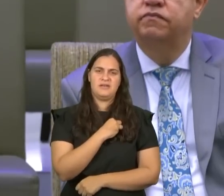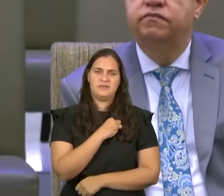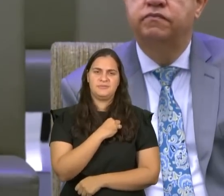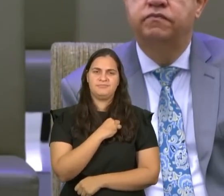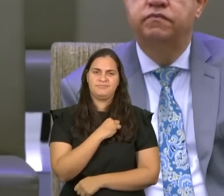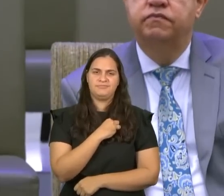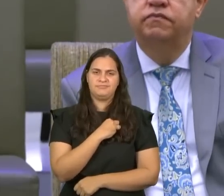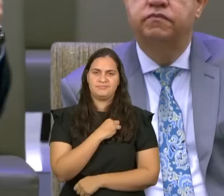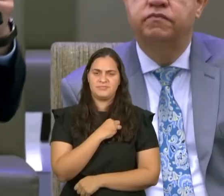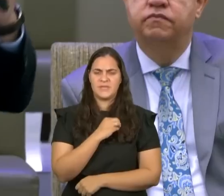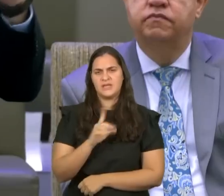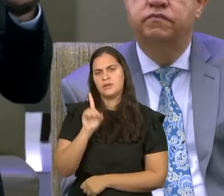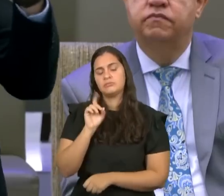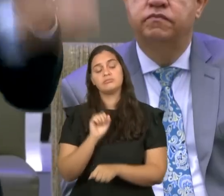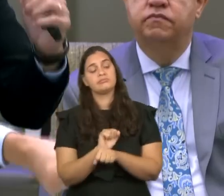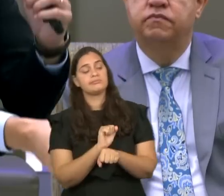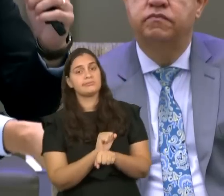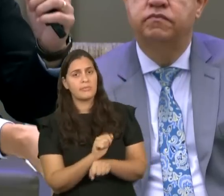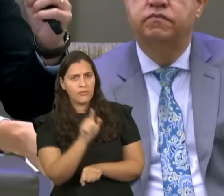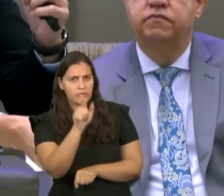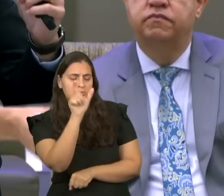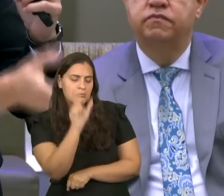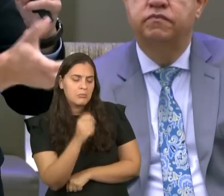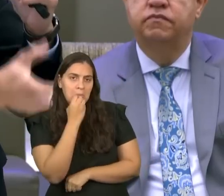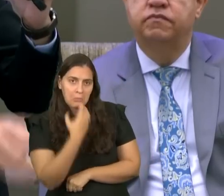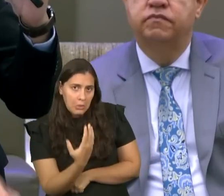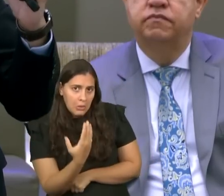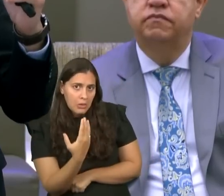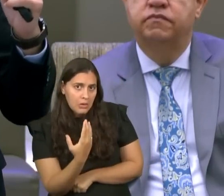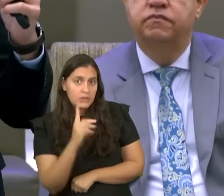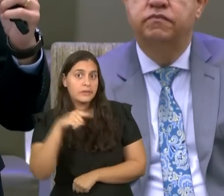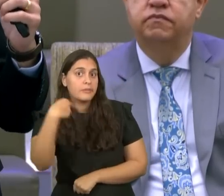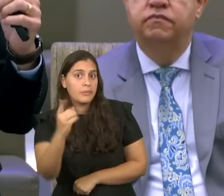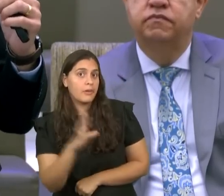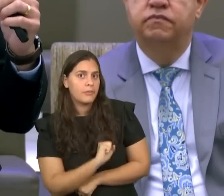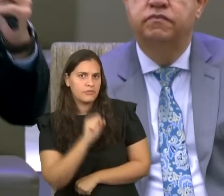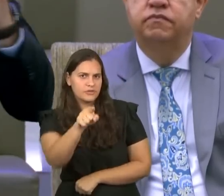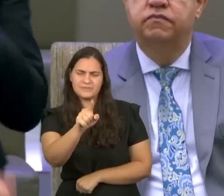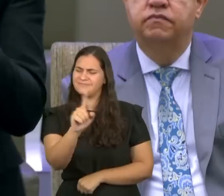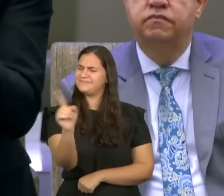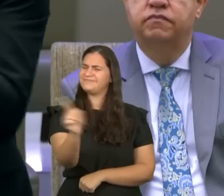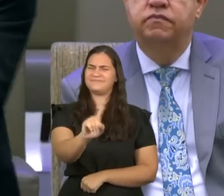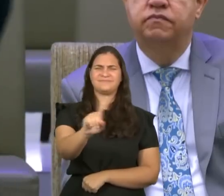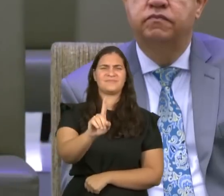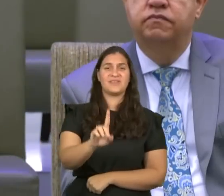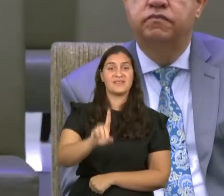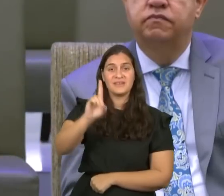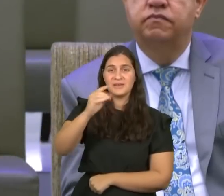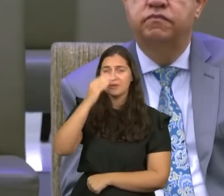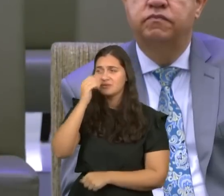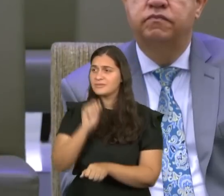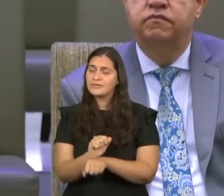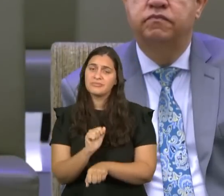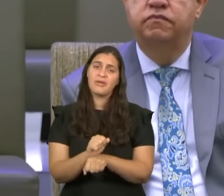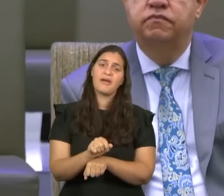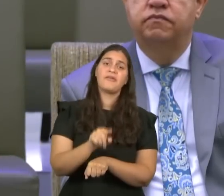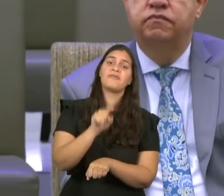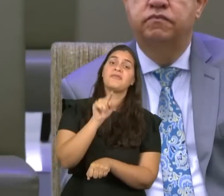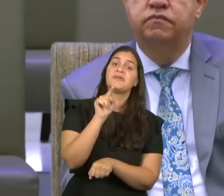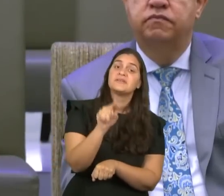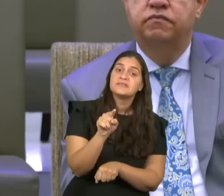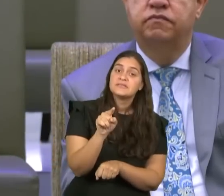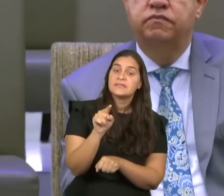ele não esperou você ficar bonzinho para poder ler ele não esperou que você desce